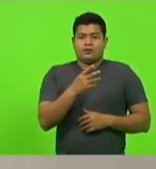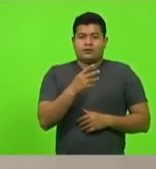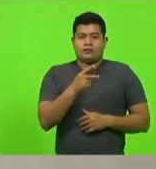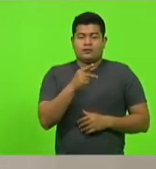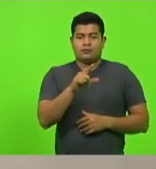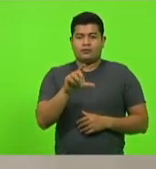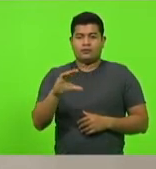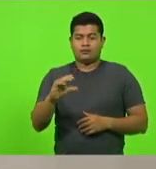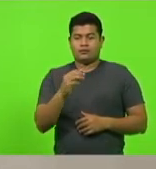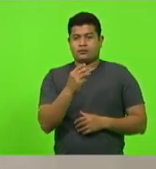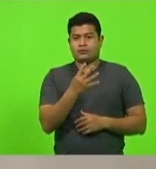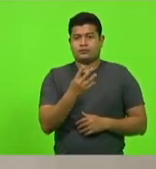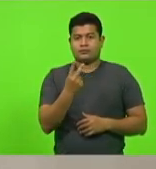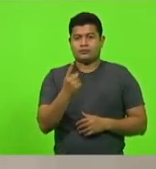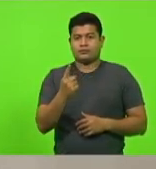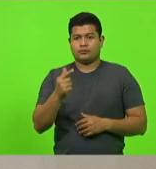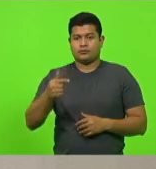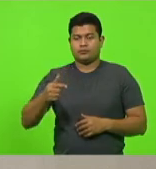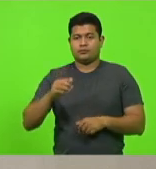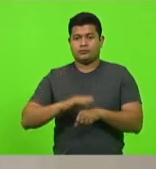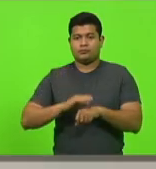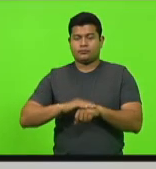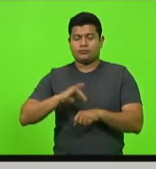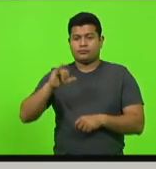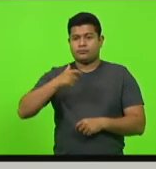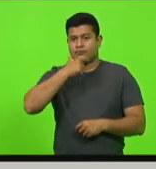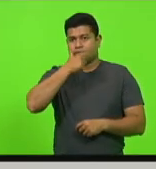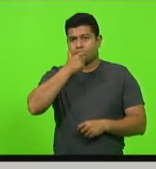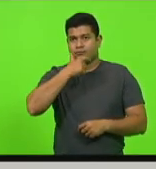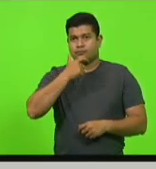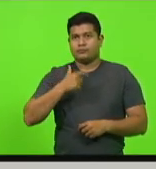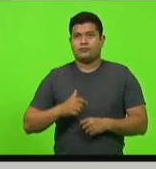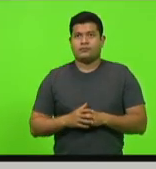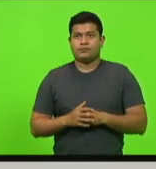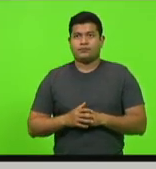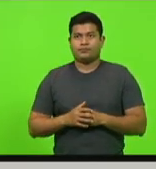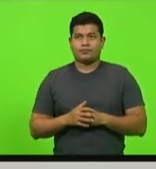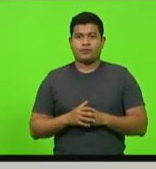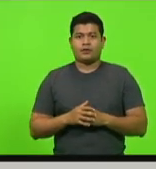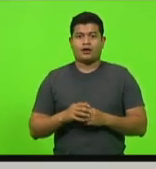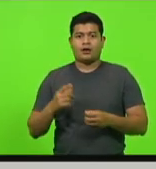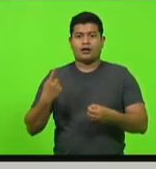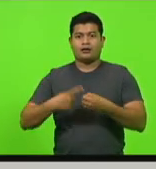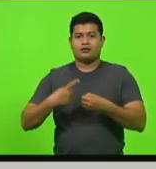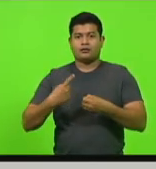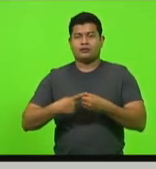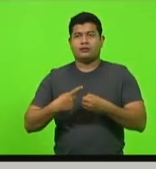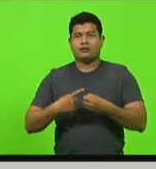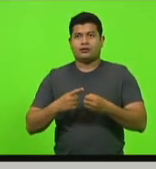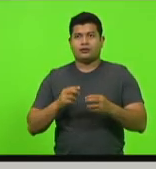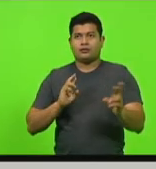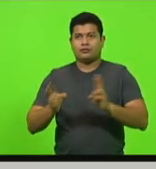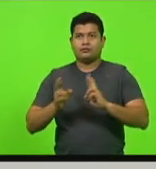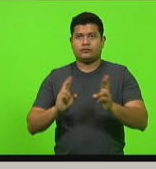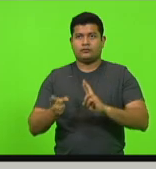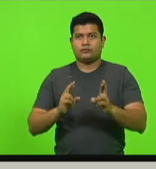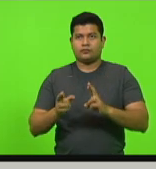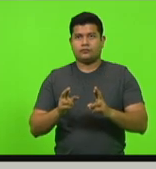417.0/2021, autor deputado Jerry Comper, dispõe sobre a estadualização da Estrada dos Tropeiros que liga o município de Leoberto